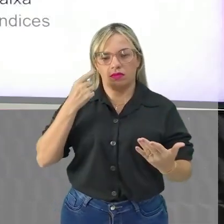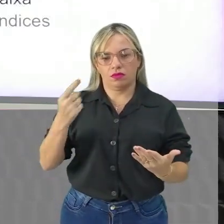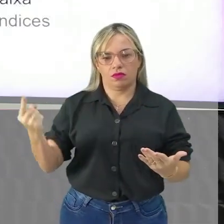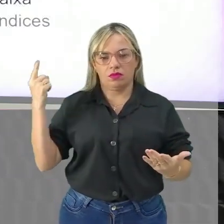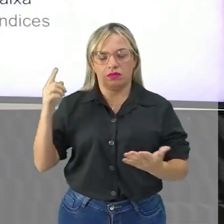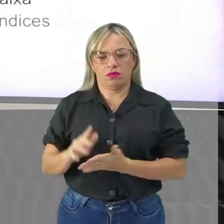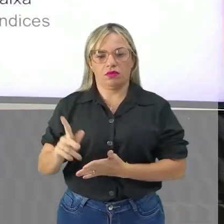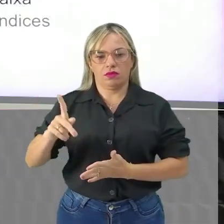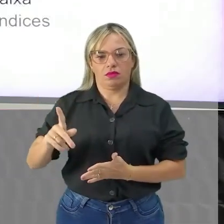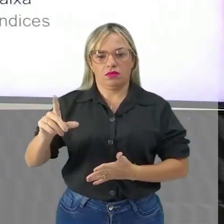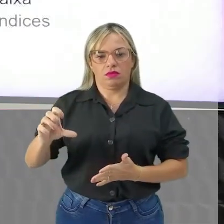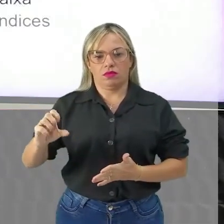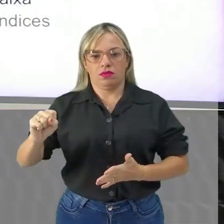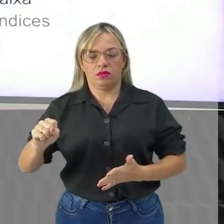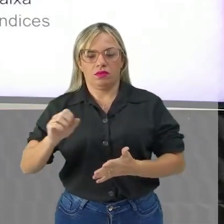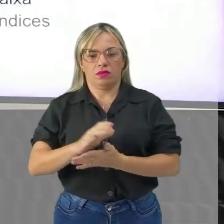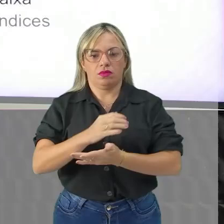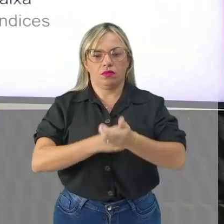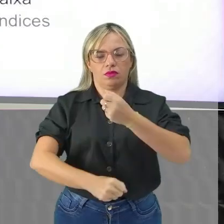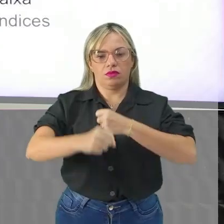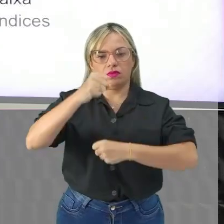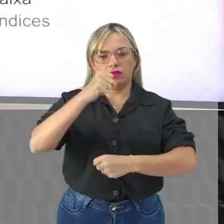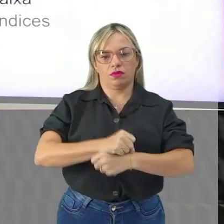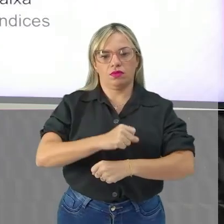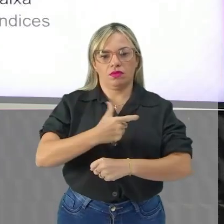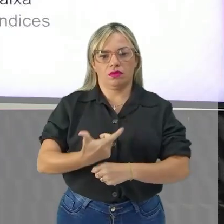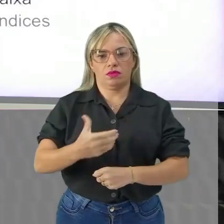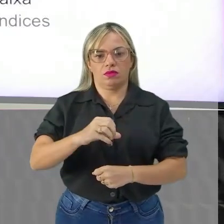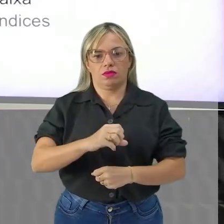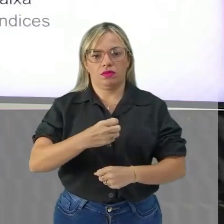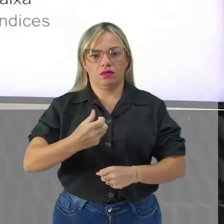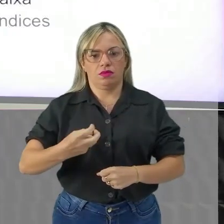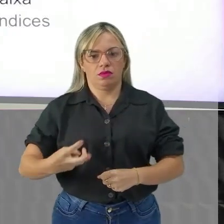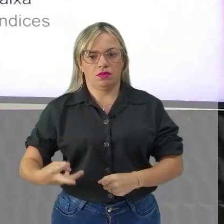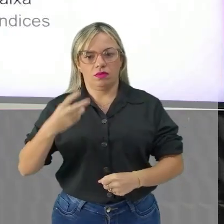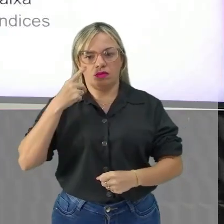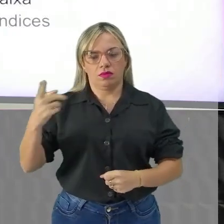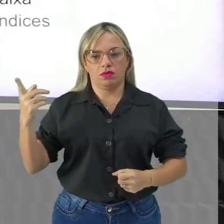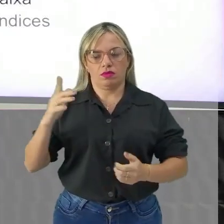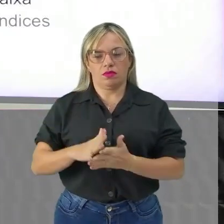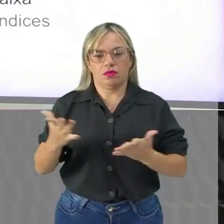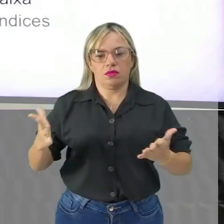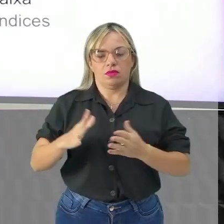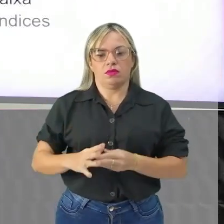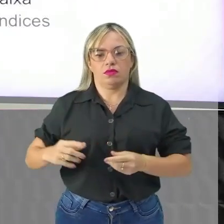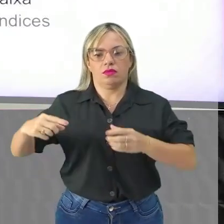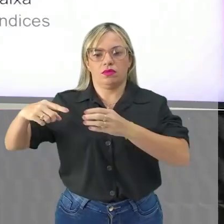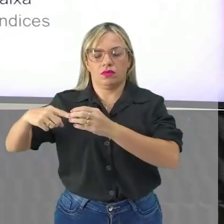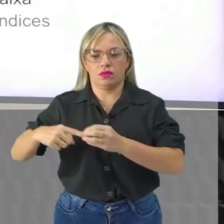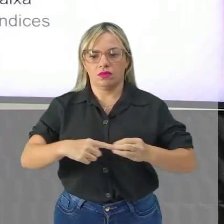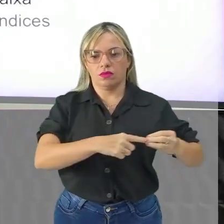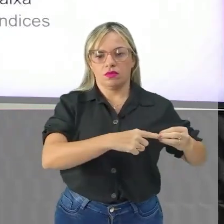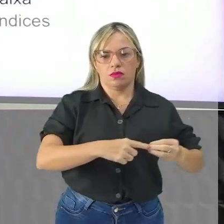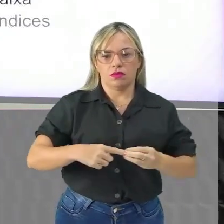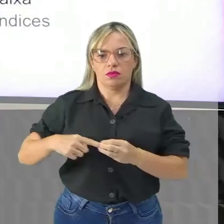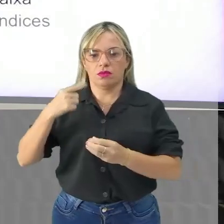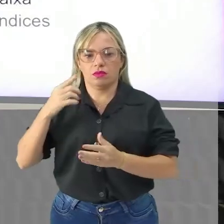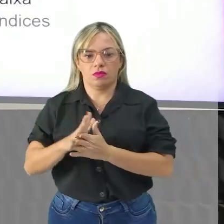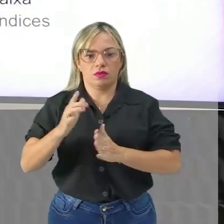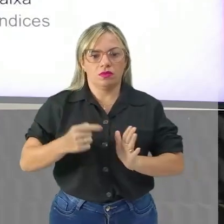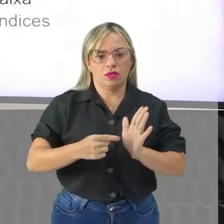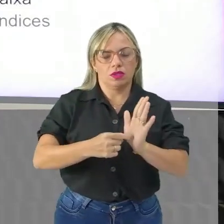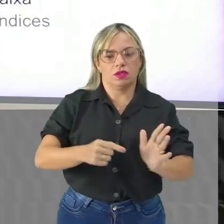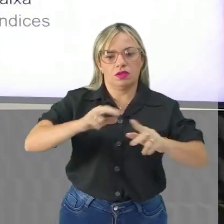PAS 2013, que fala assim, ó: os protozoários apresentam uma grande variedade de formas e